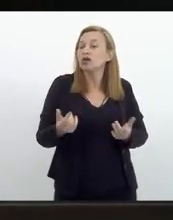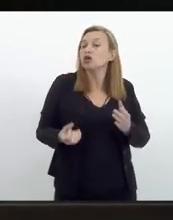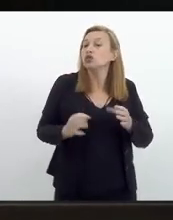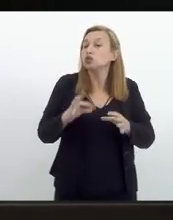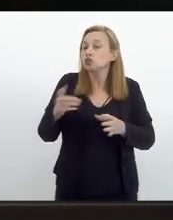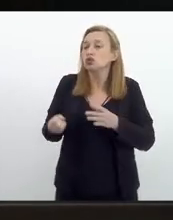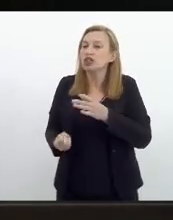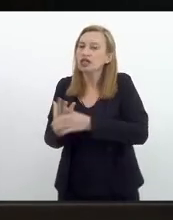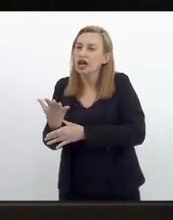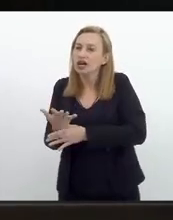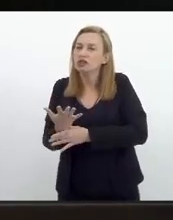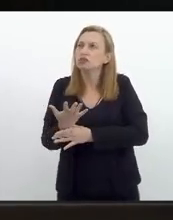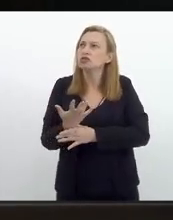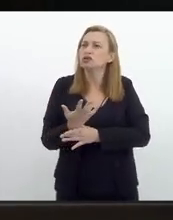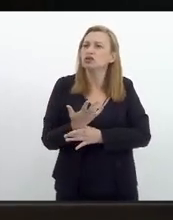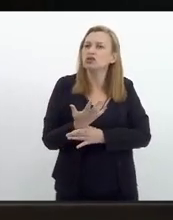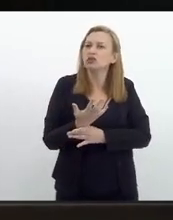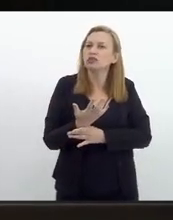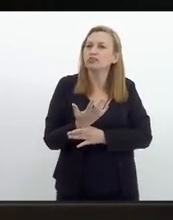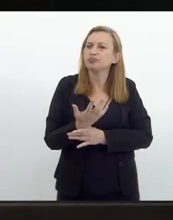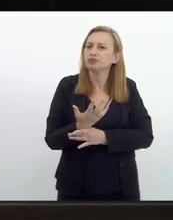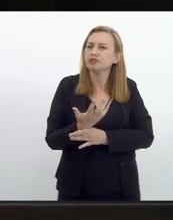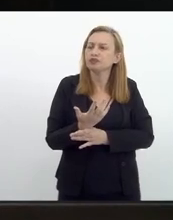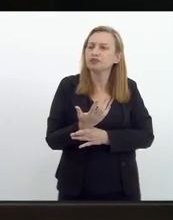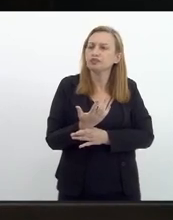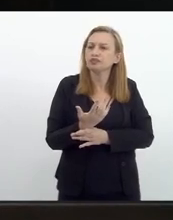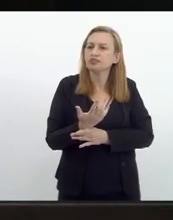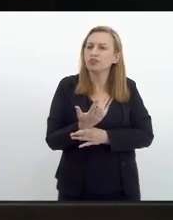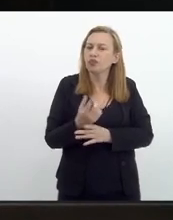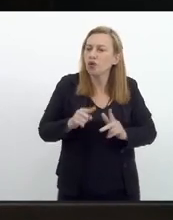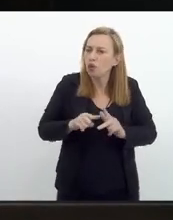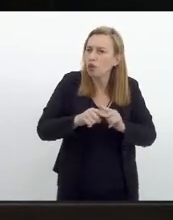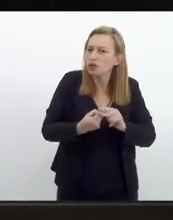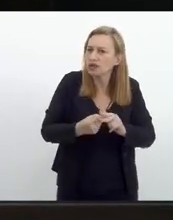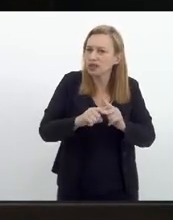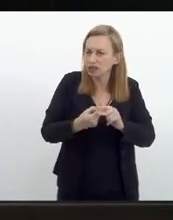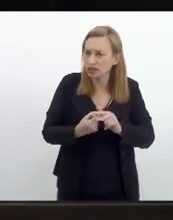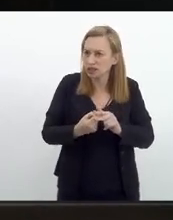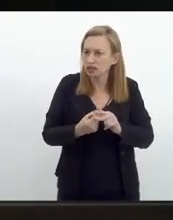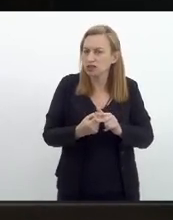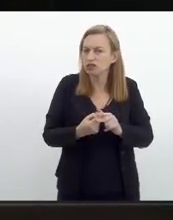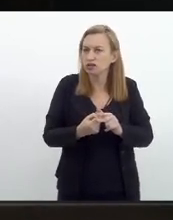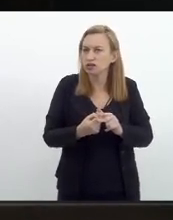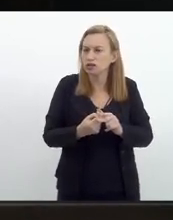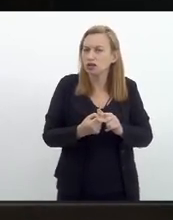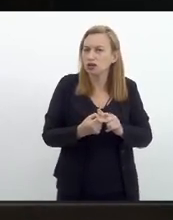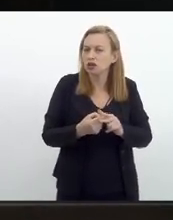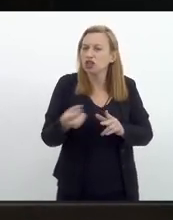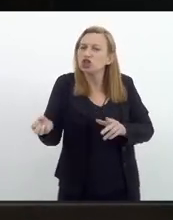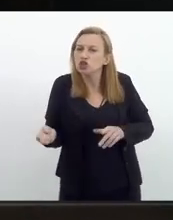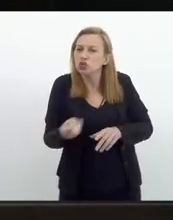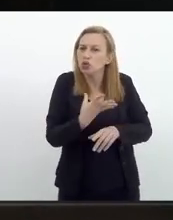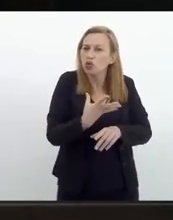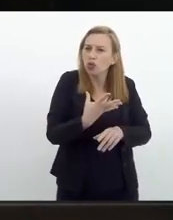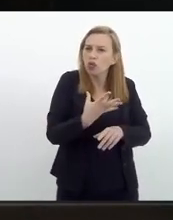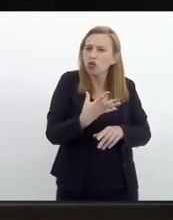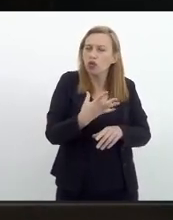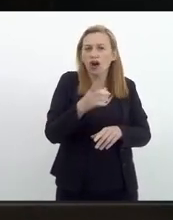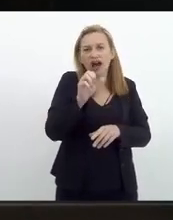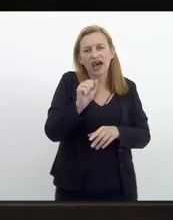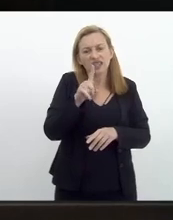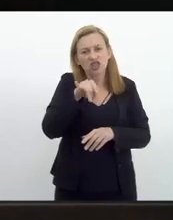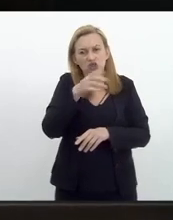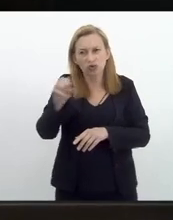serão justamente regulando a forma desse novo desse novo adicional